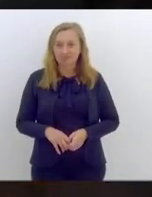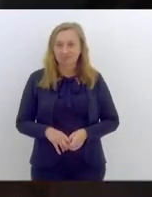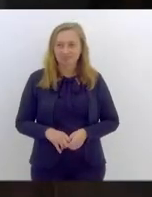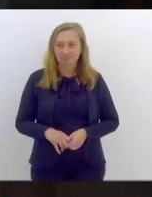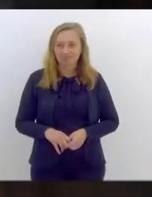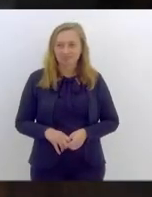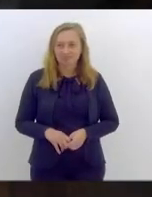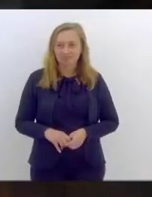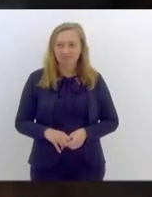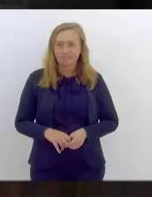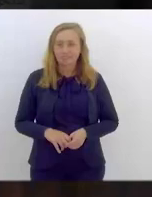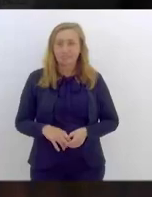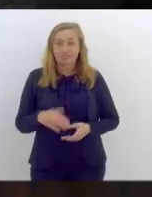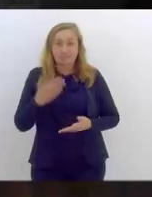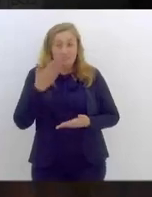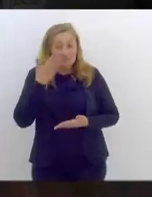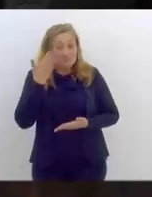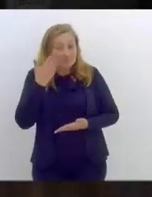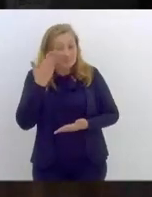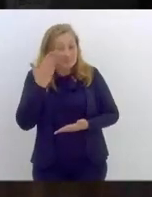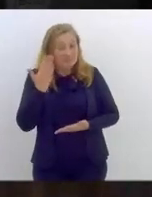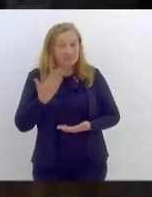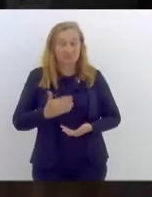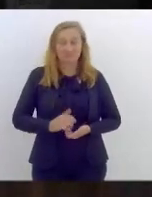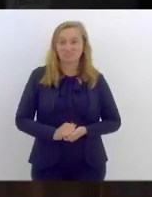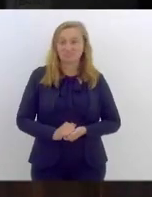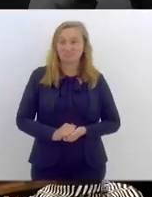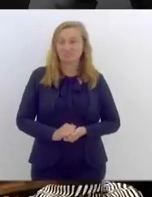plano de borrar maquiagem deu certo.